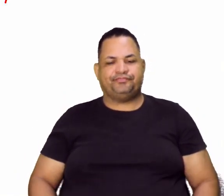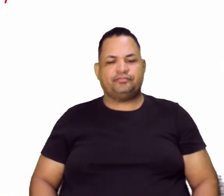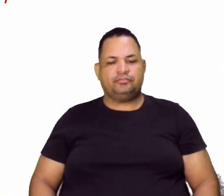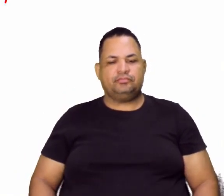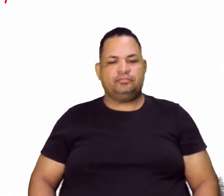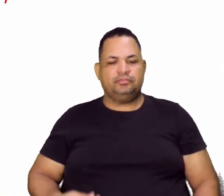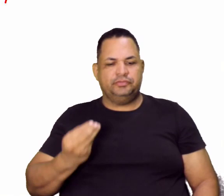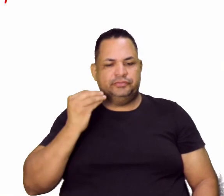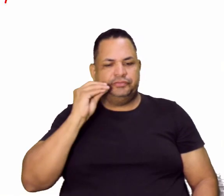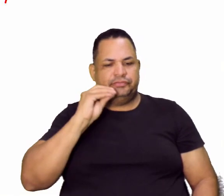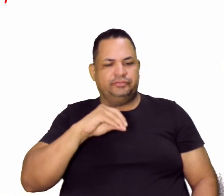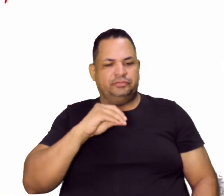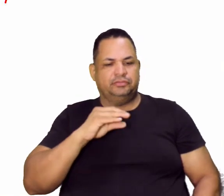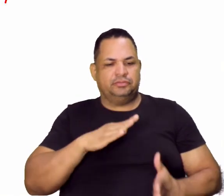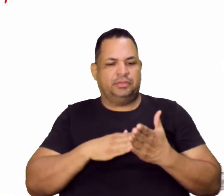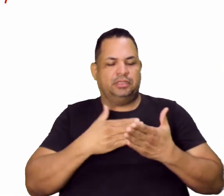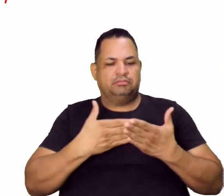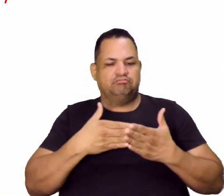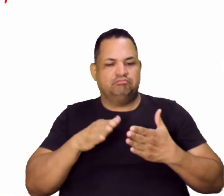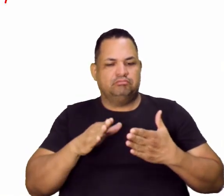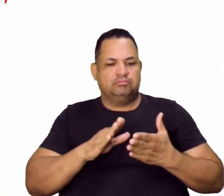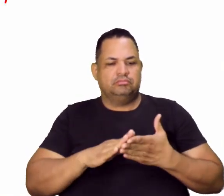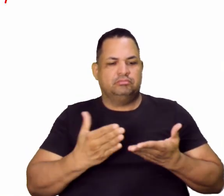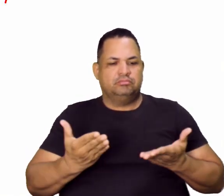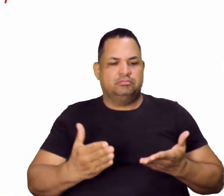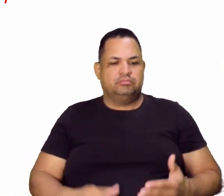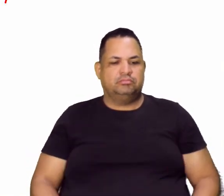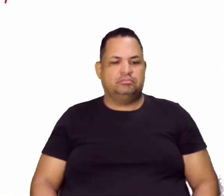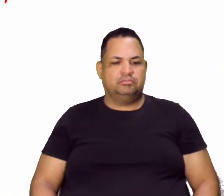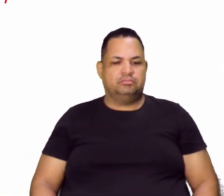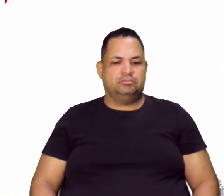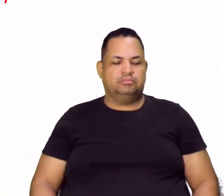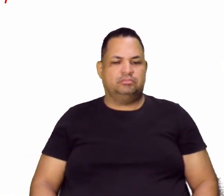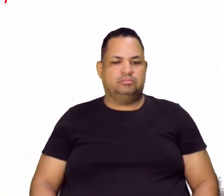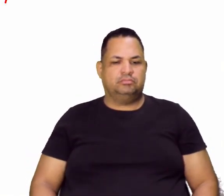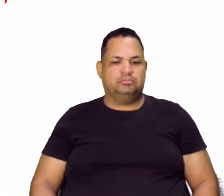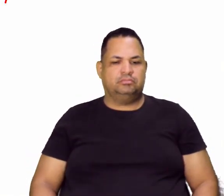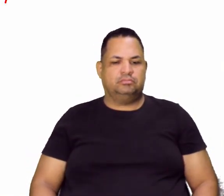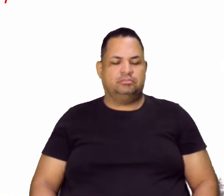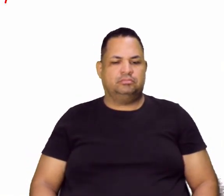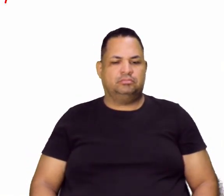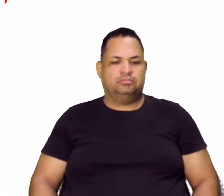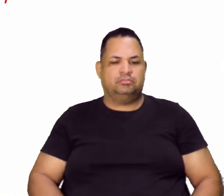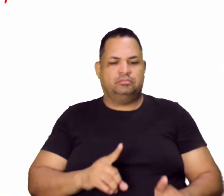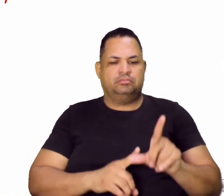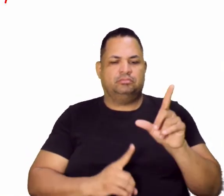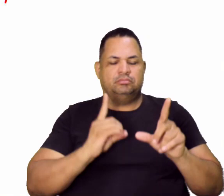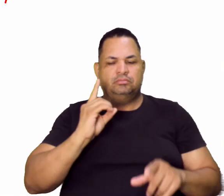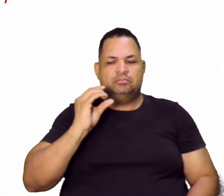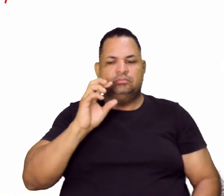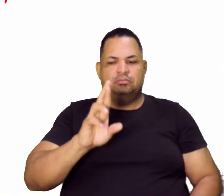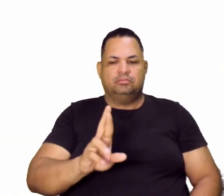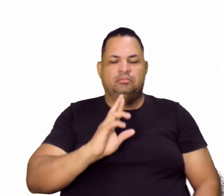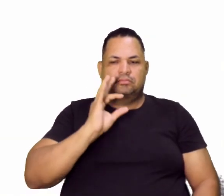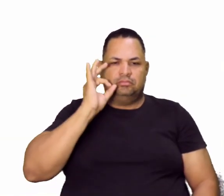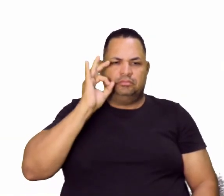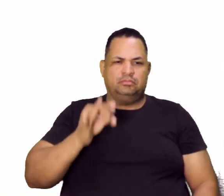essa nos levaria mais ao erro ainda, né? Então, letra D, resposta correta.